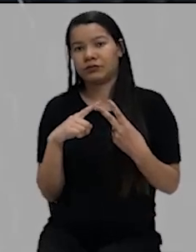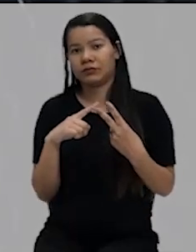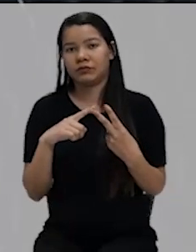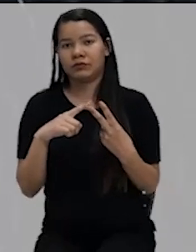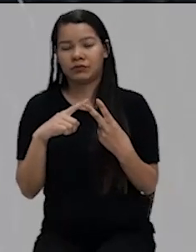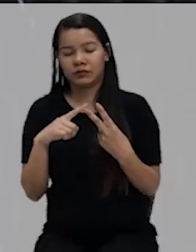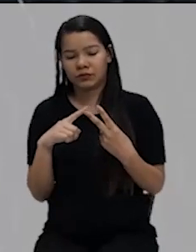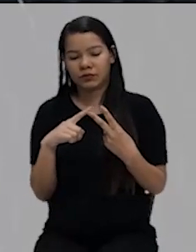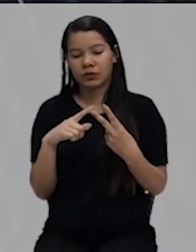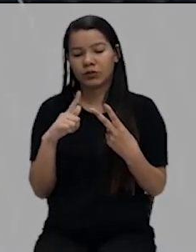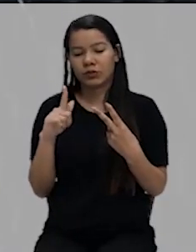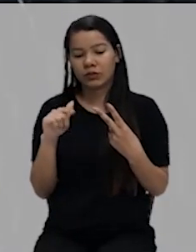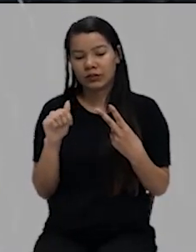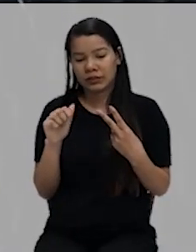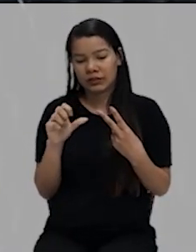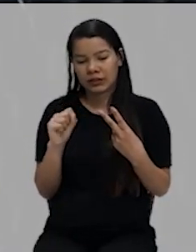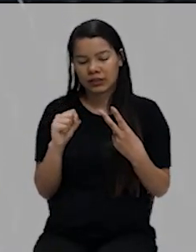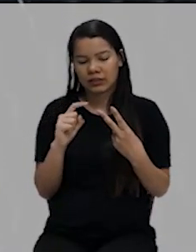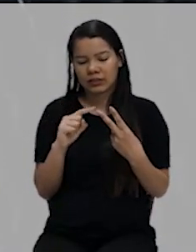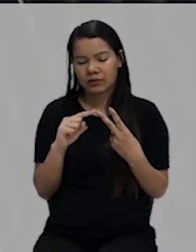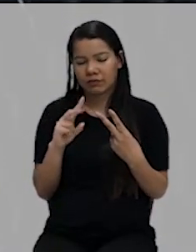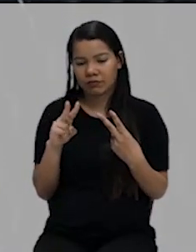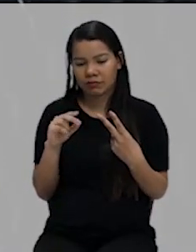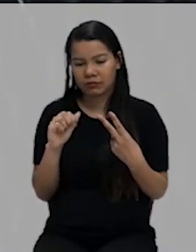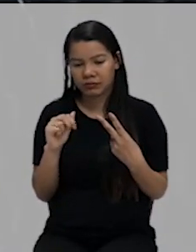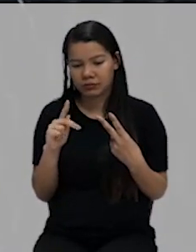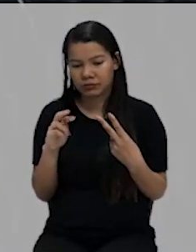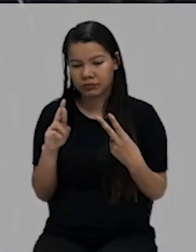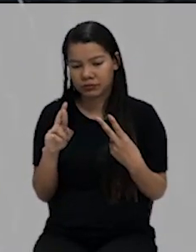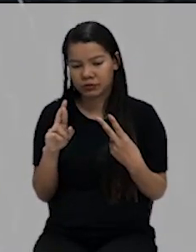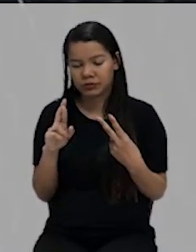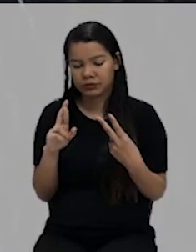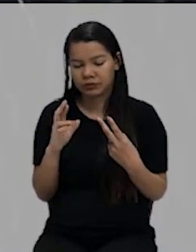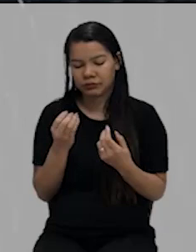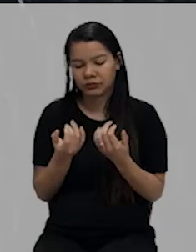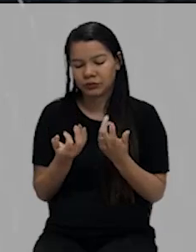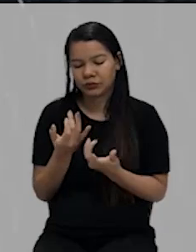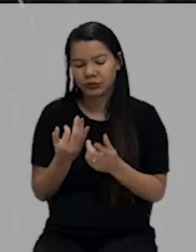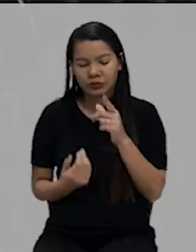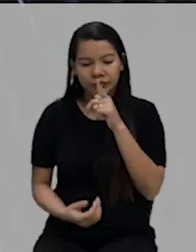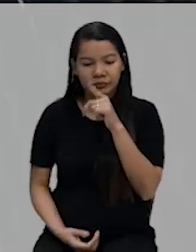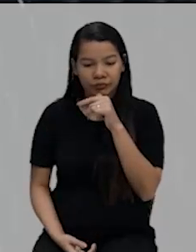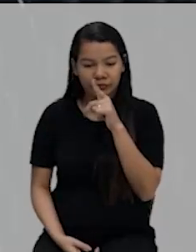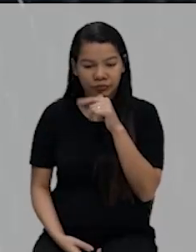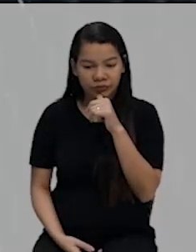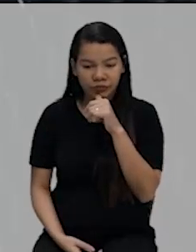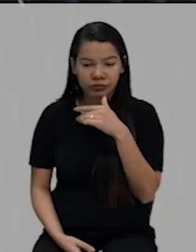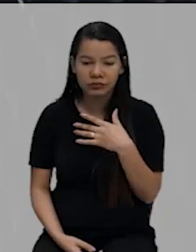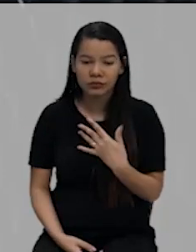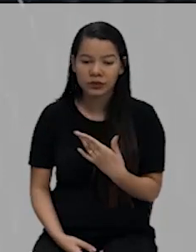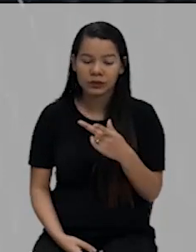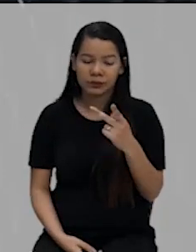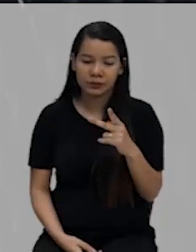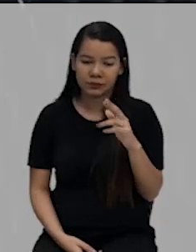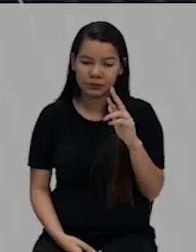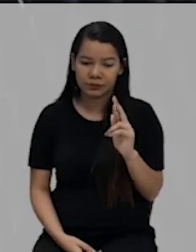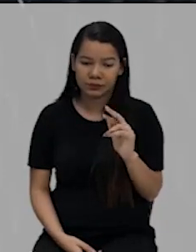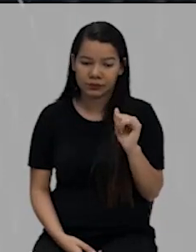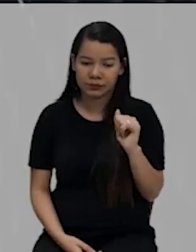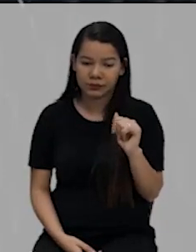o gás carbônico, e também o vapor d'água, certo? Então, a parafina, ela sofreu